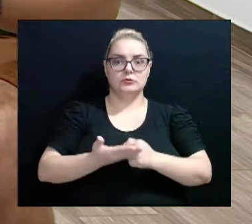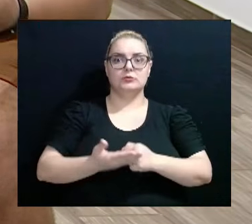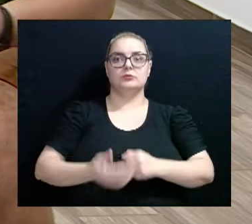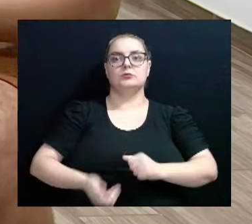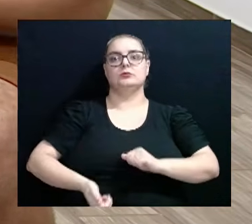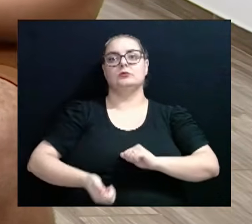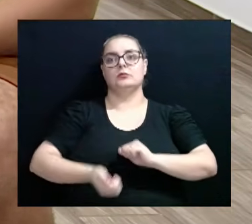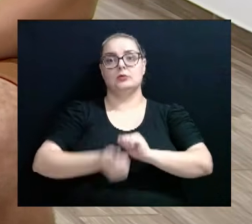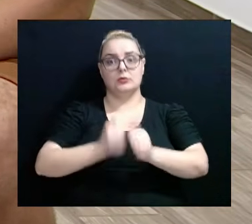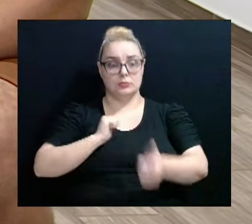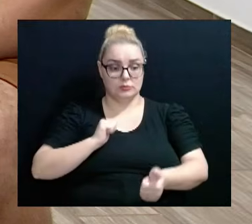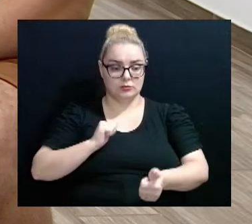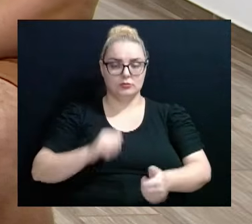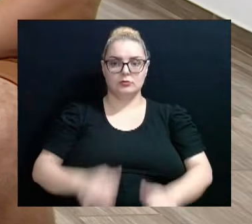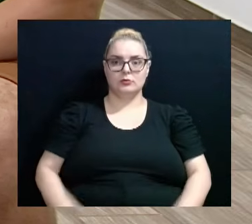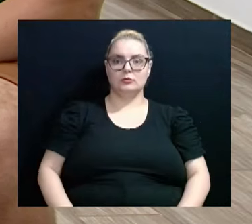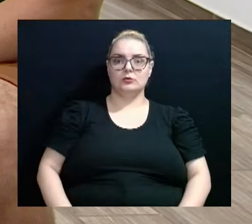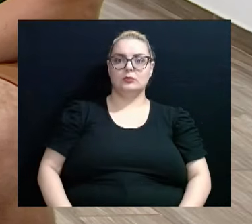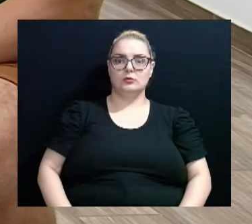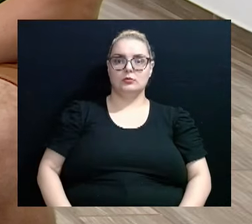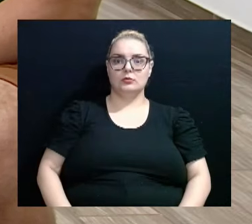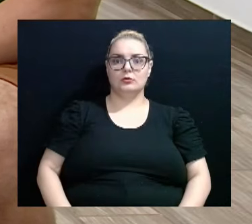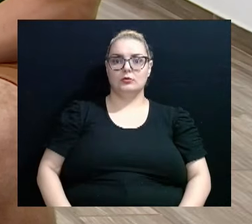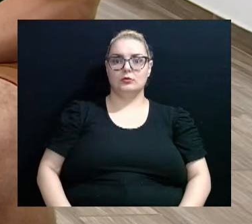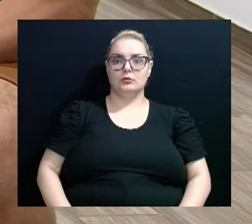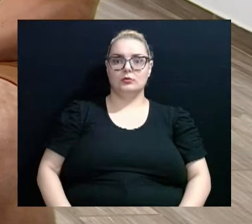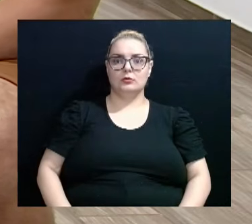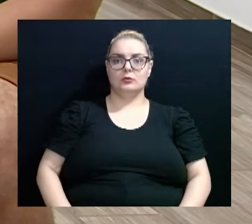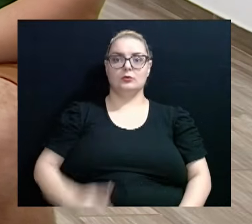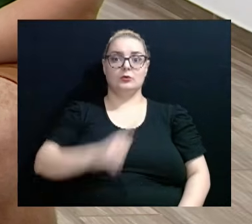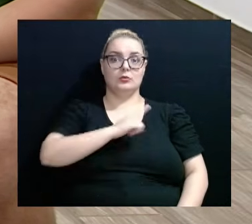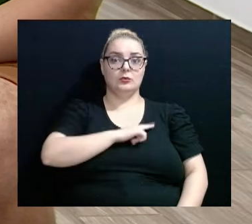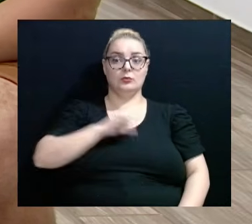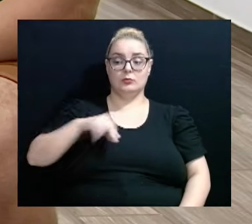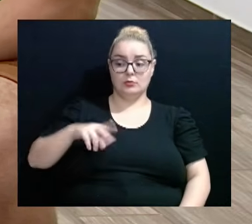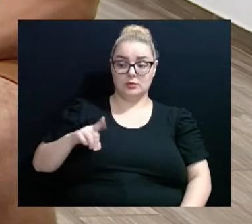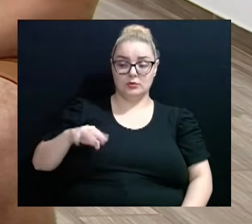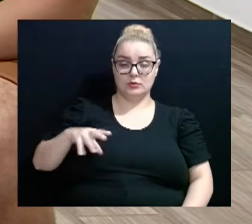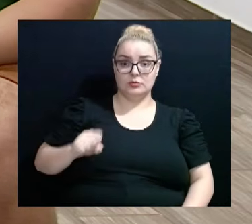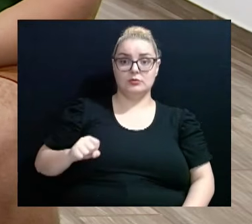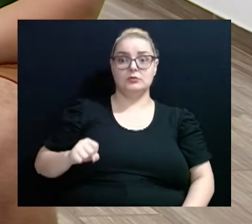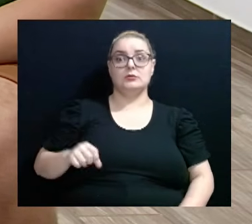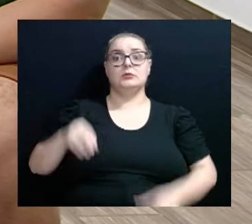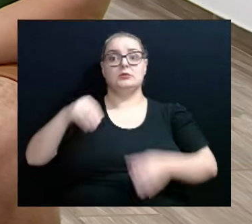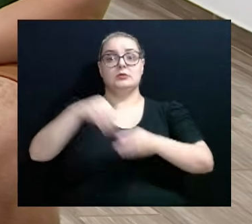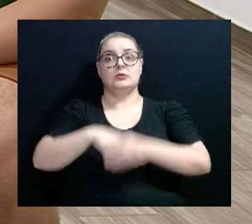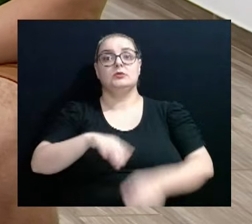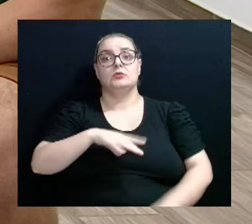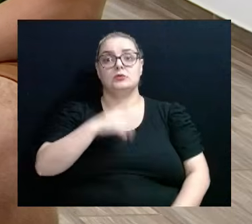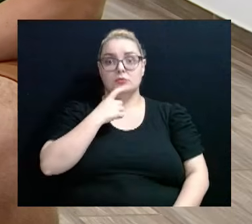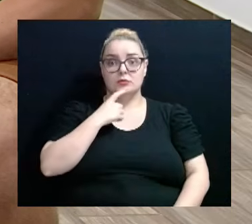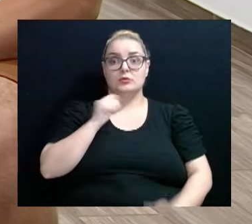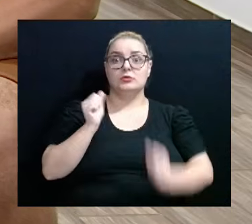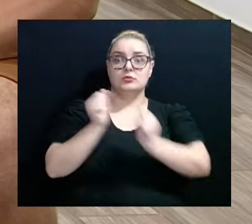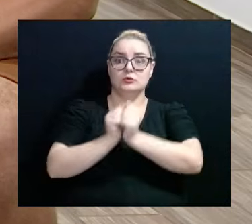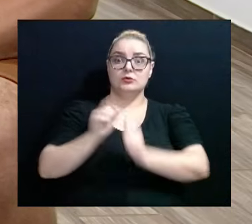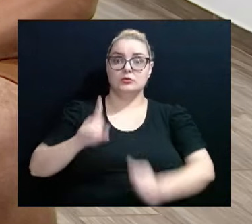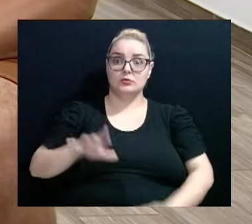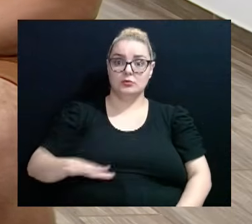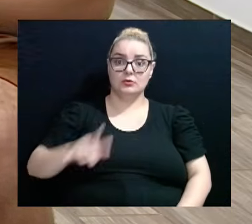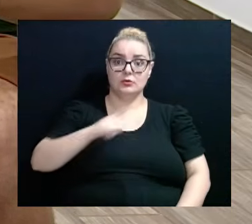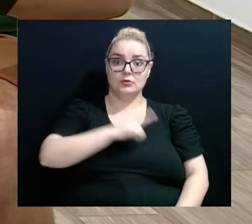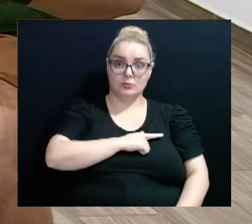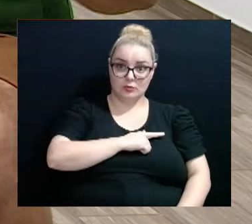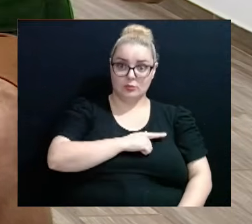Então, essa disputa por horários em campo é muito, muito difícil. Mas da forma que eles podem, eles sempre estão nos acolhendo,